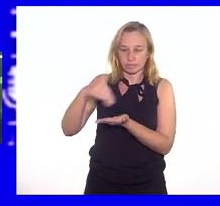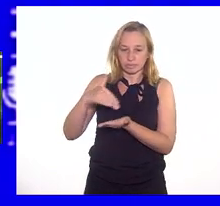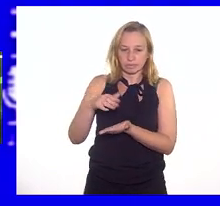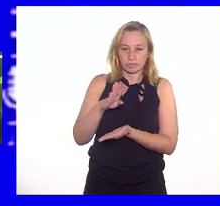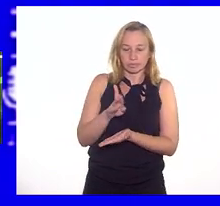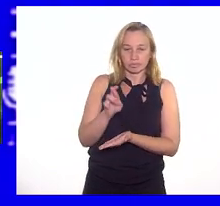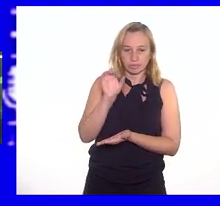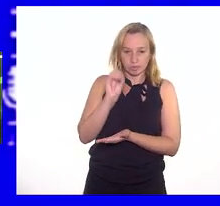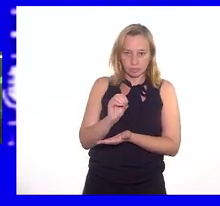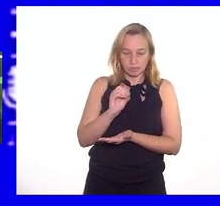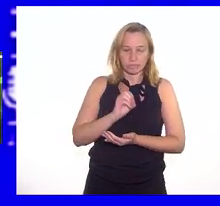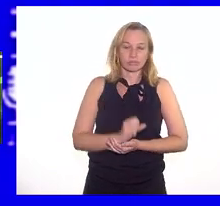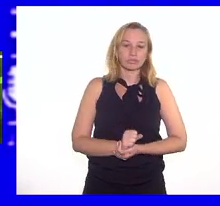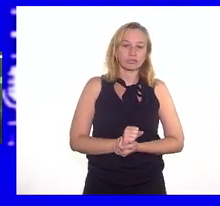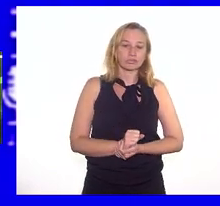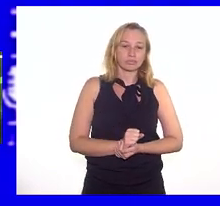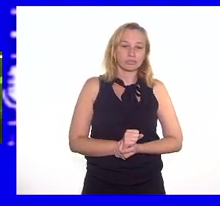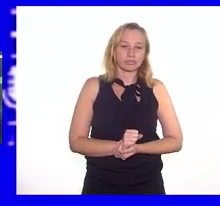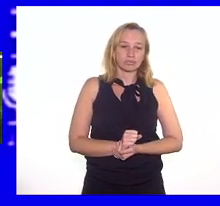Bruno Dauari,